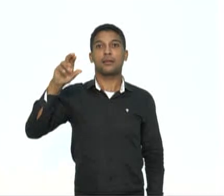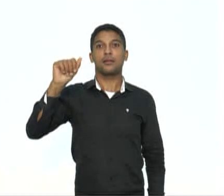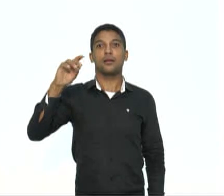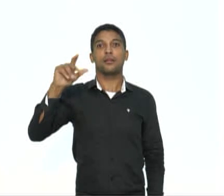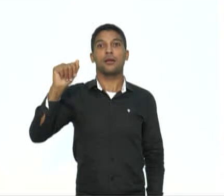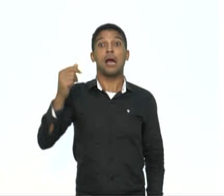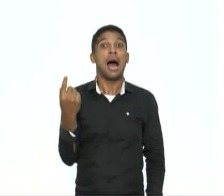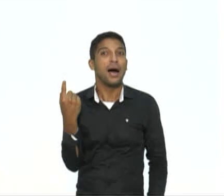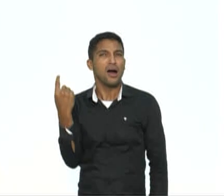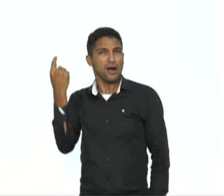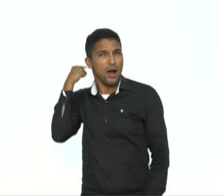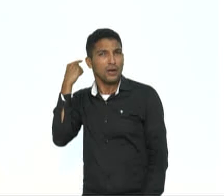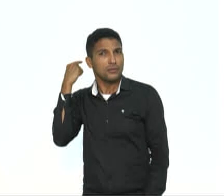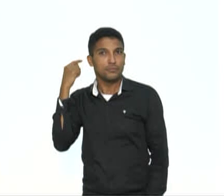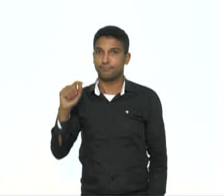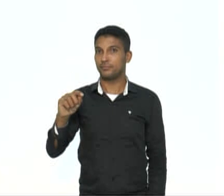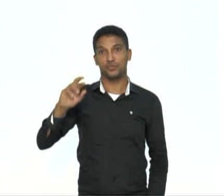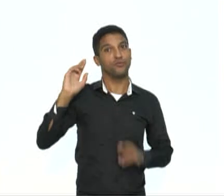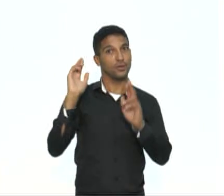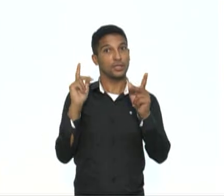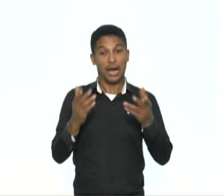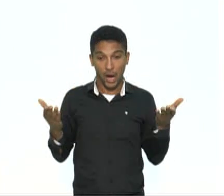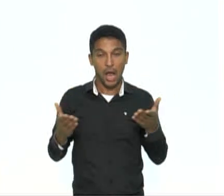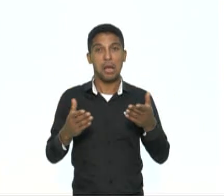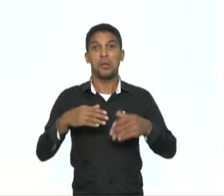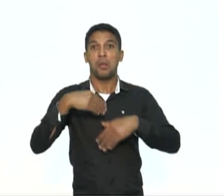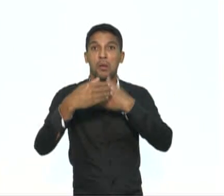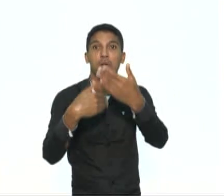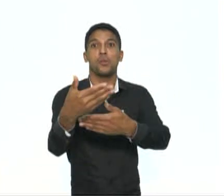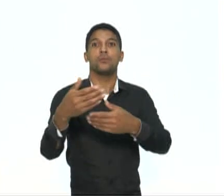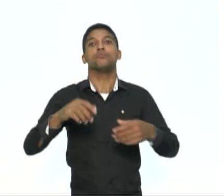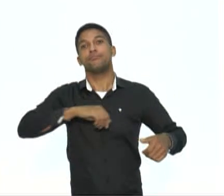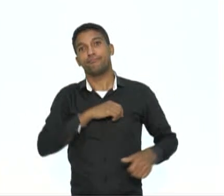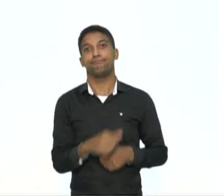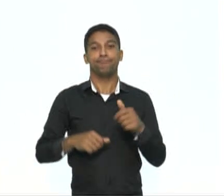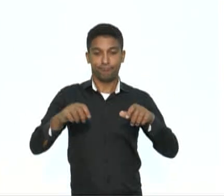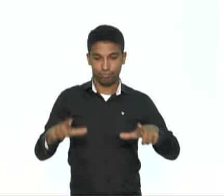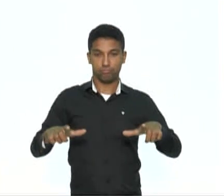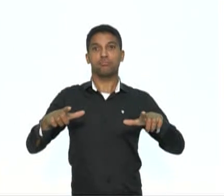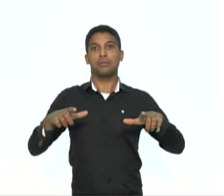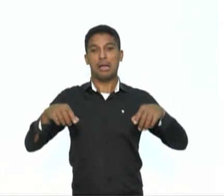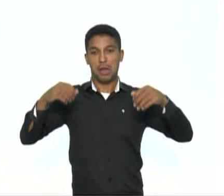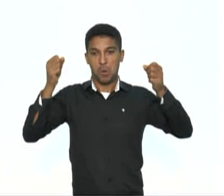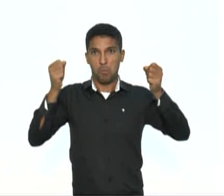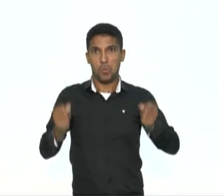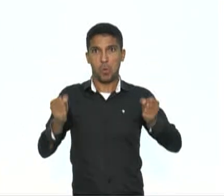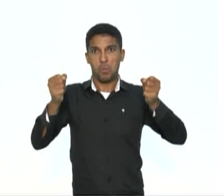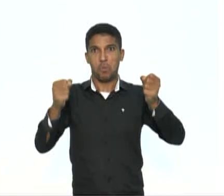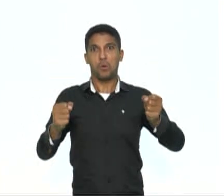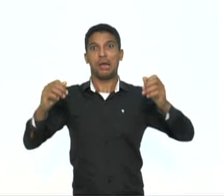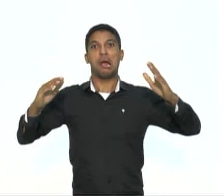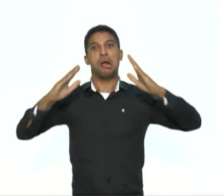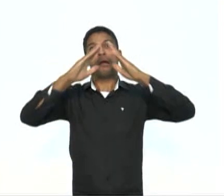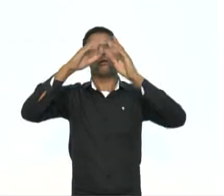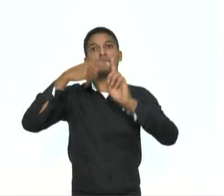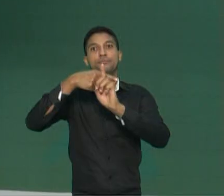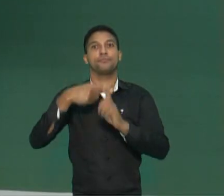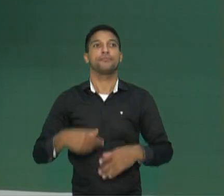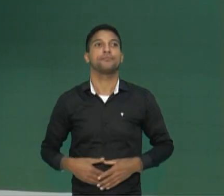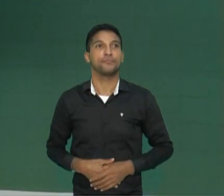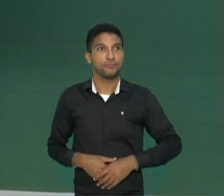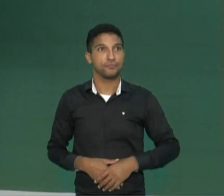da cultura romana e oriental, Síria e Ásia. Estilo artístico teve a presença marcante do uso de cores. Aqui